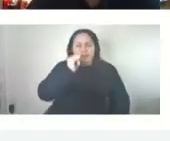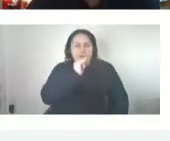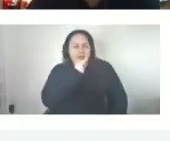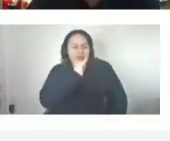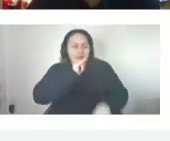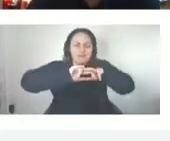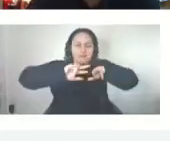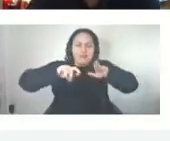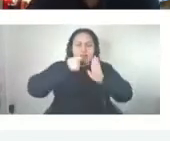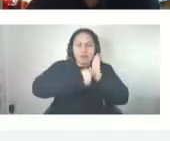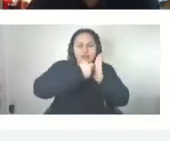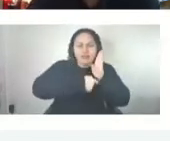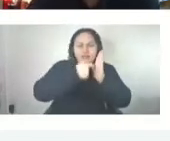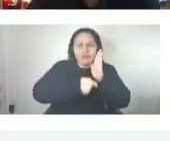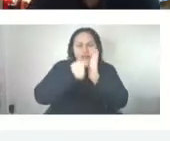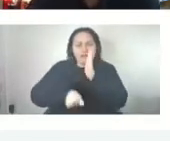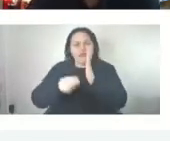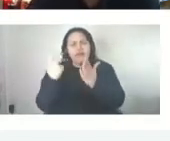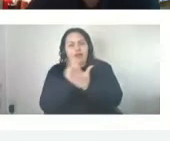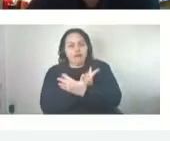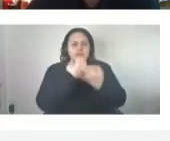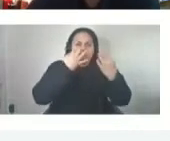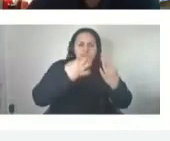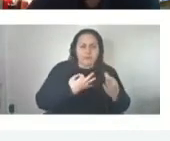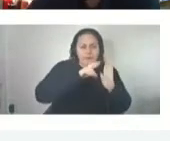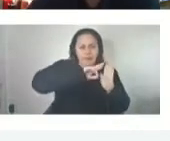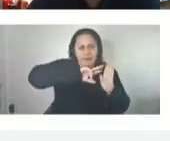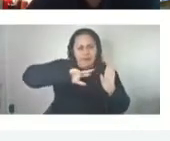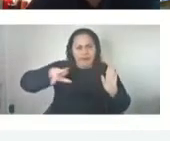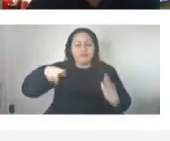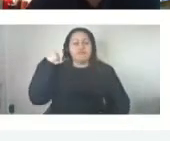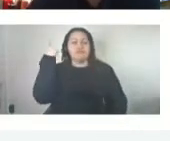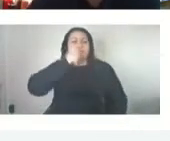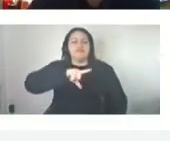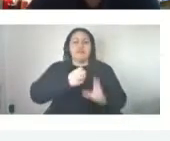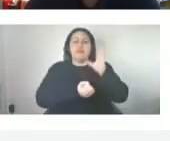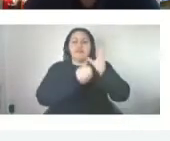muita tentativa e erro. E depois de muita tentativa e erro, então eu constituí um